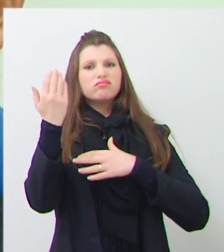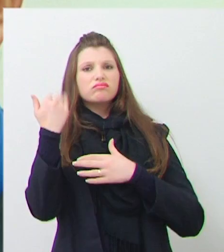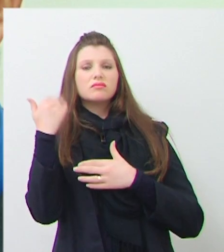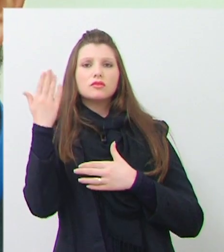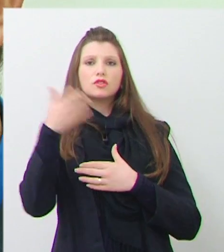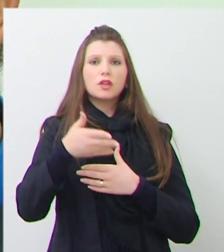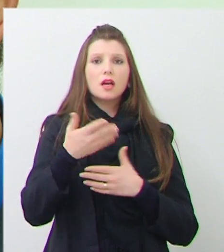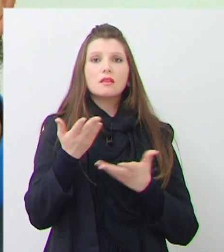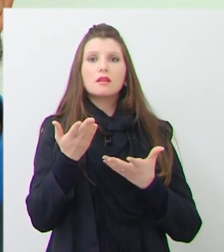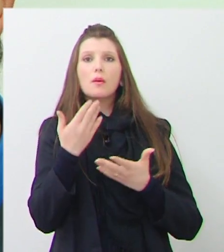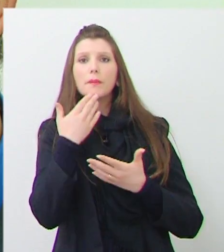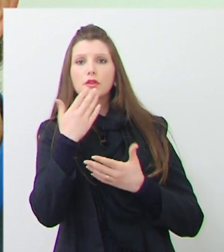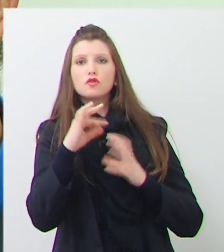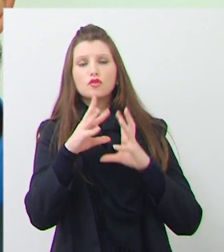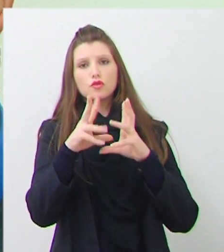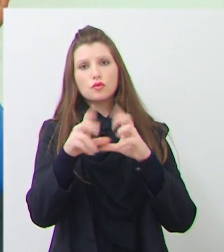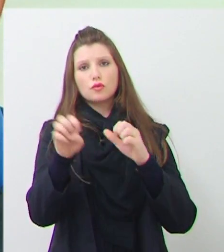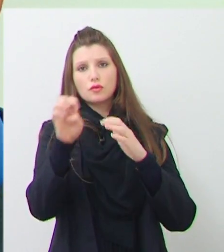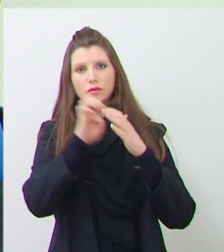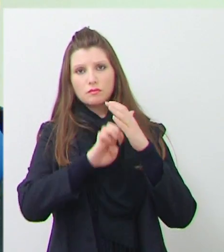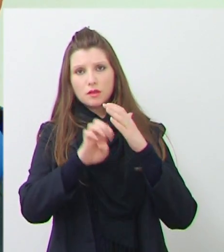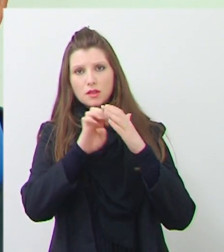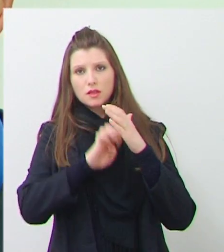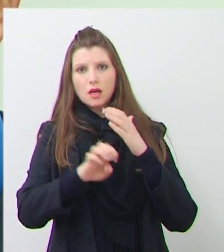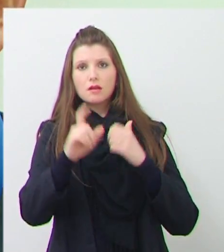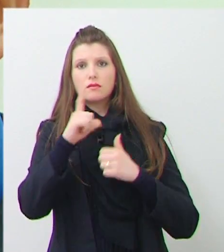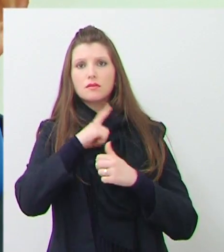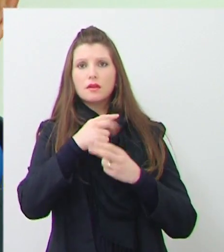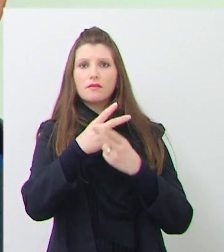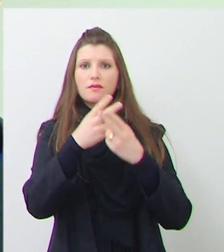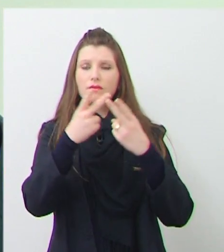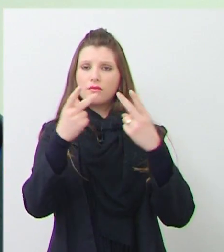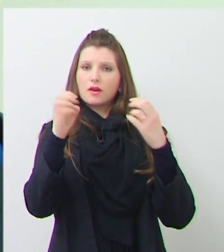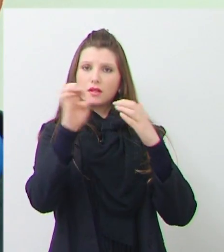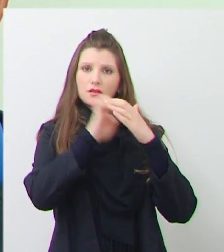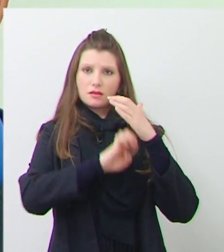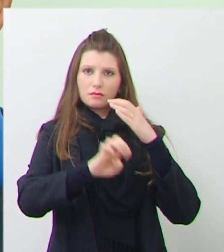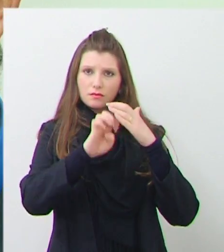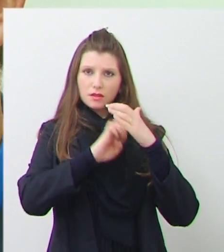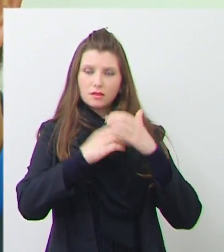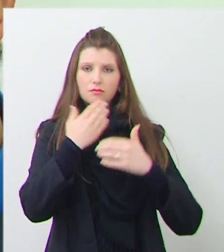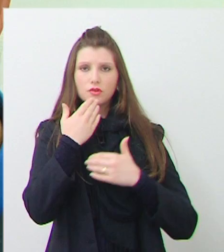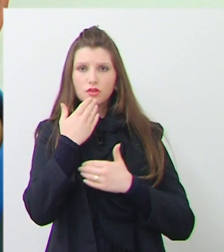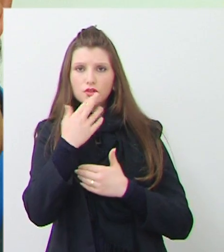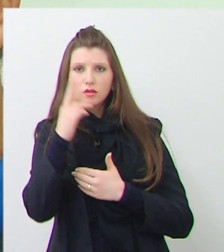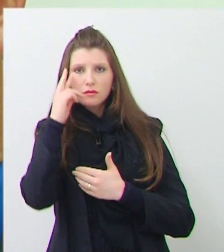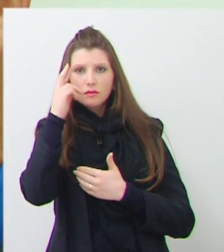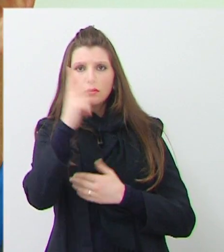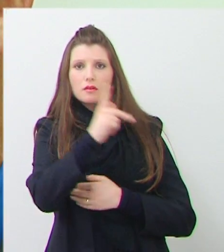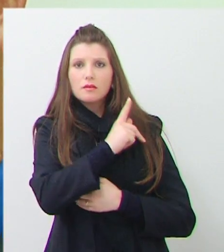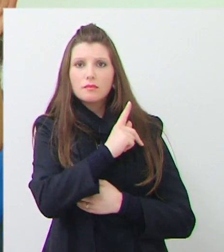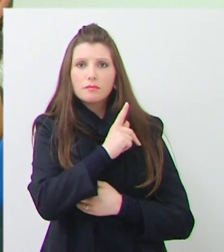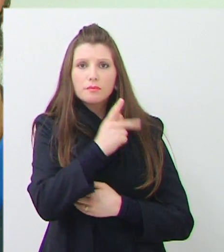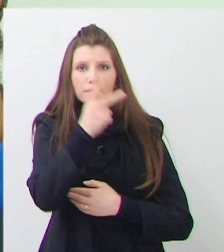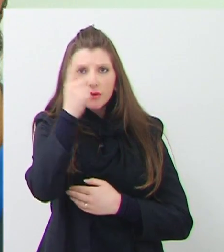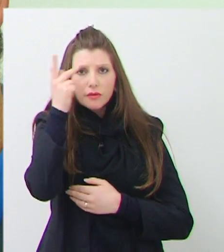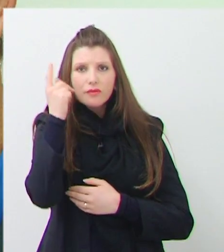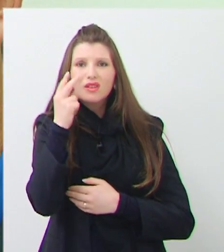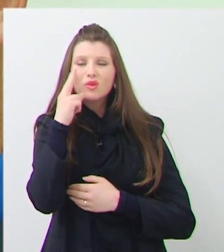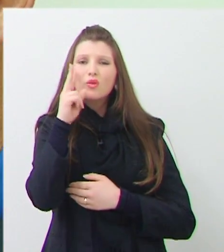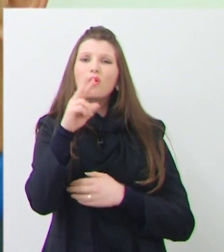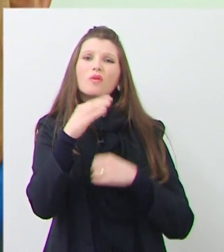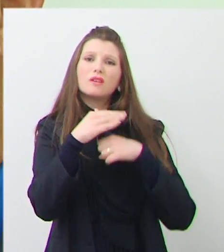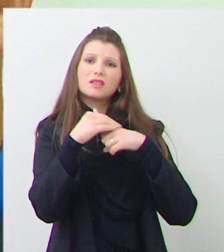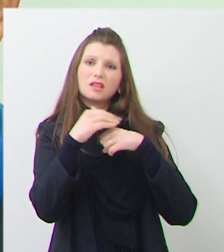pedido de todos os empresários, que lá nós temos várias empresas, então estão pedindo ao senhor prefeito que olhe com carinho pelo nosso empresário do grande distrito de Rio